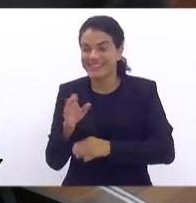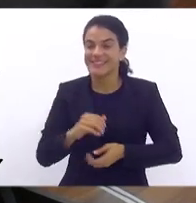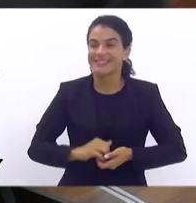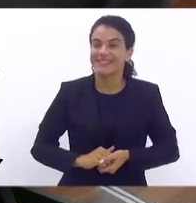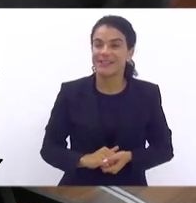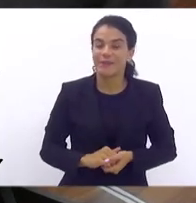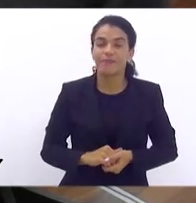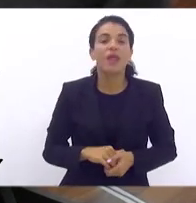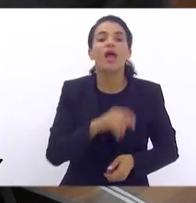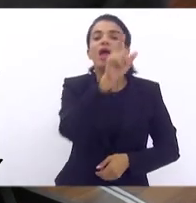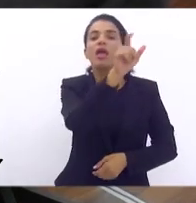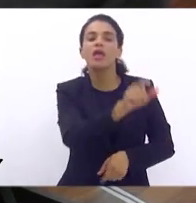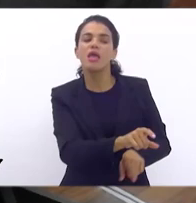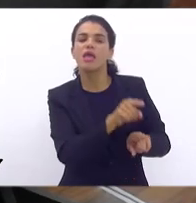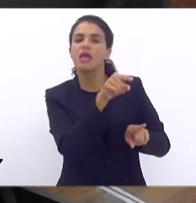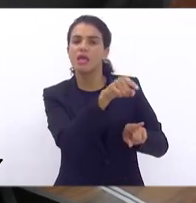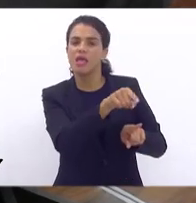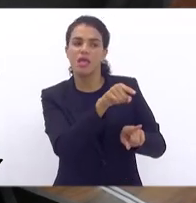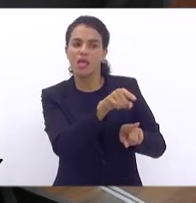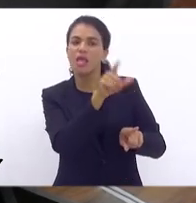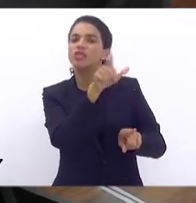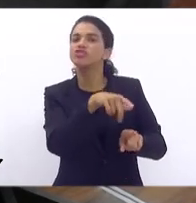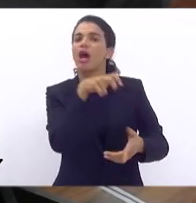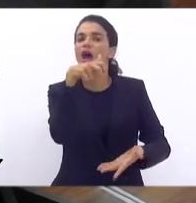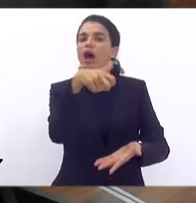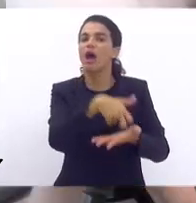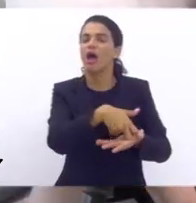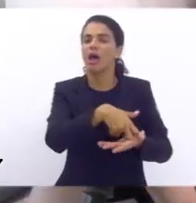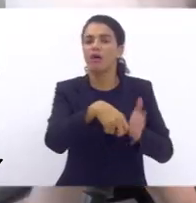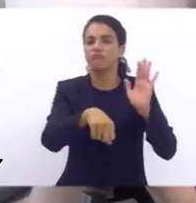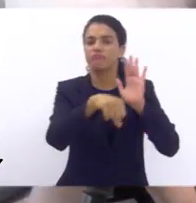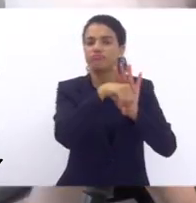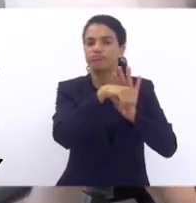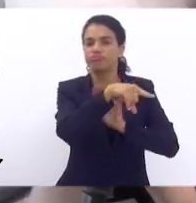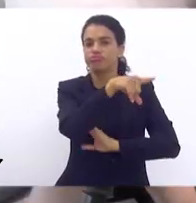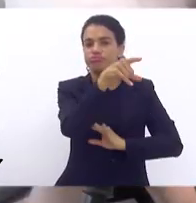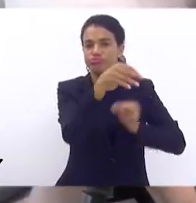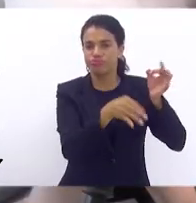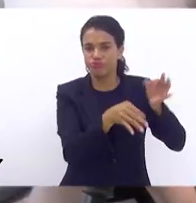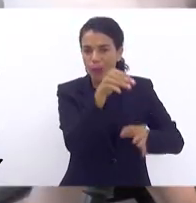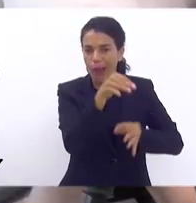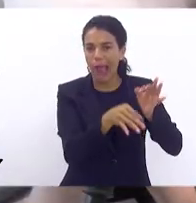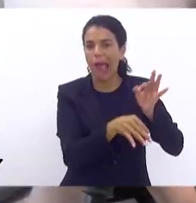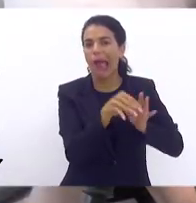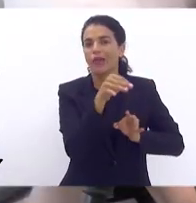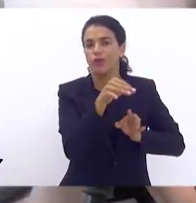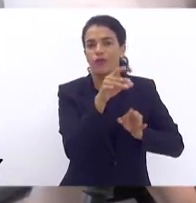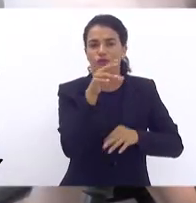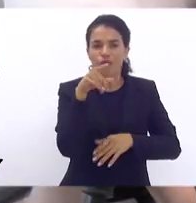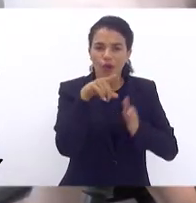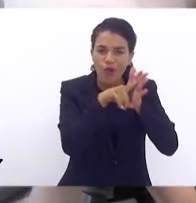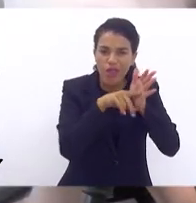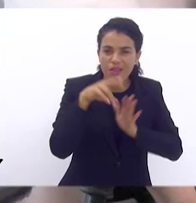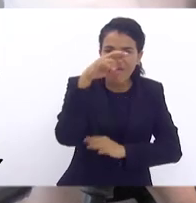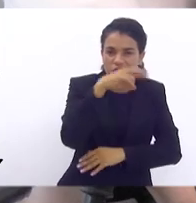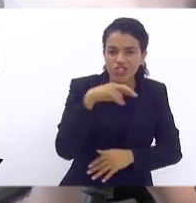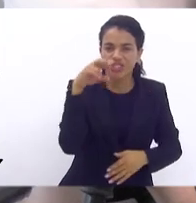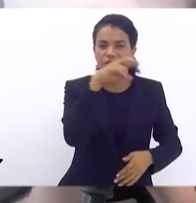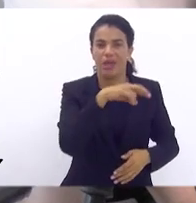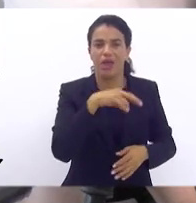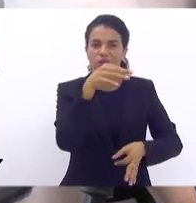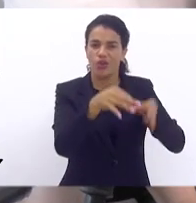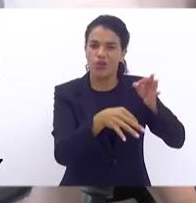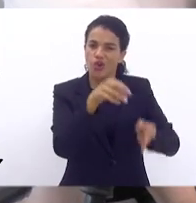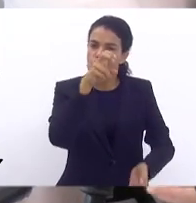o Fulano que aí não é mais tá condenado é tudo Fulano fez isso foi investigado condenado